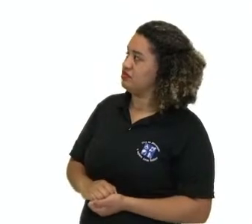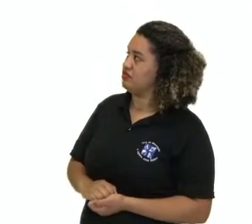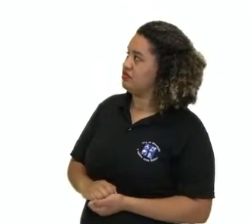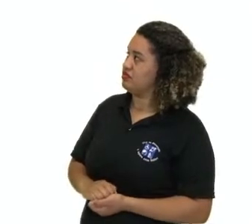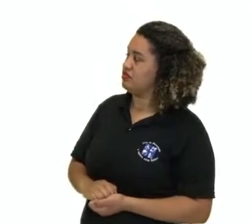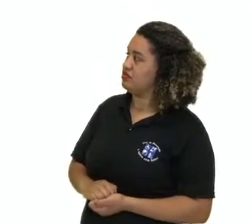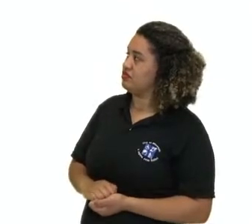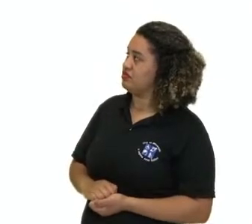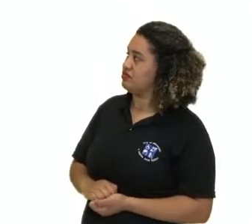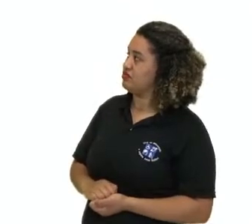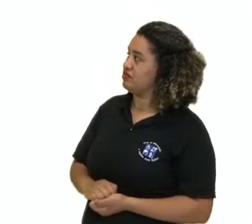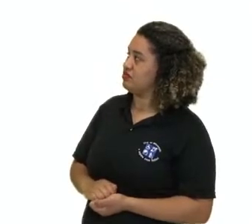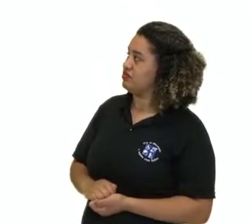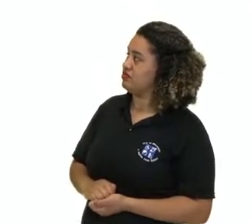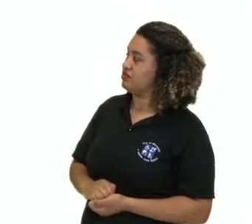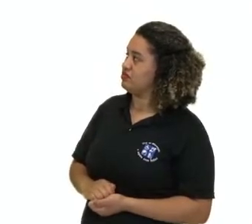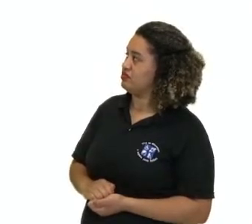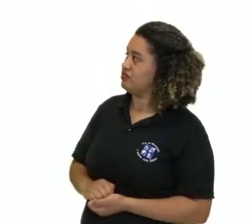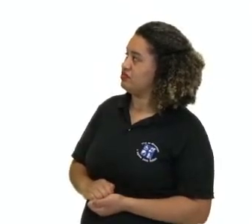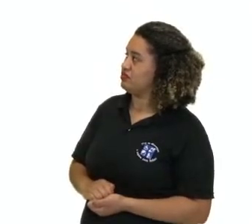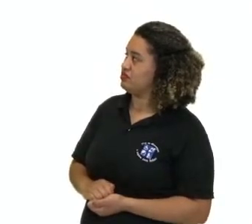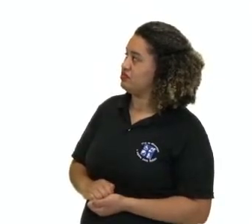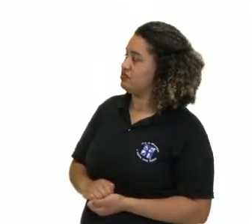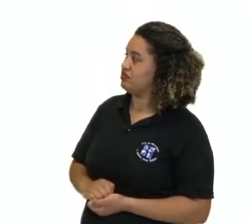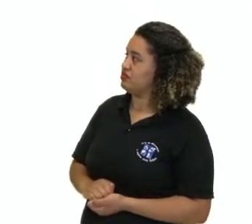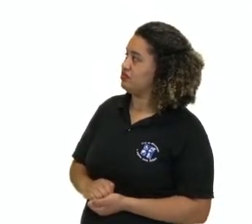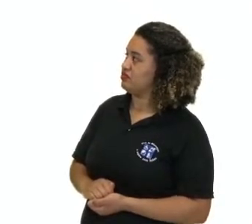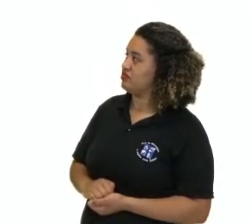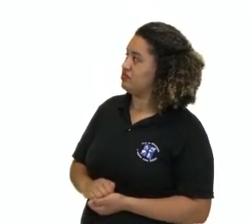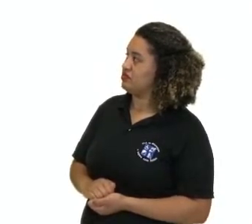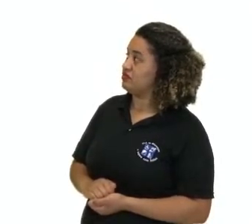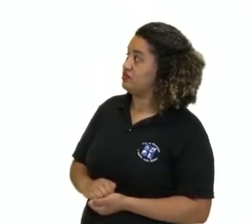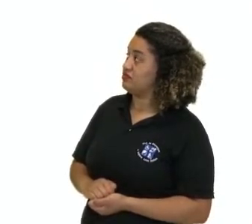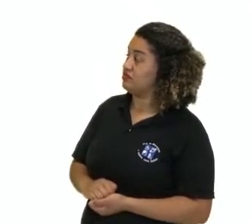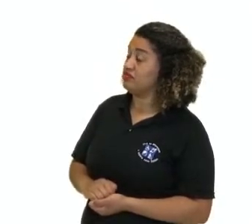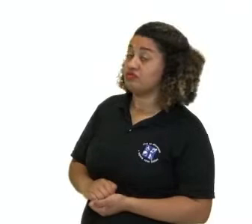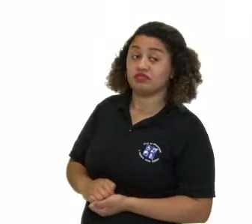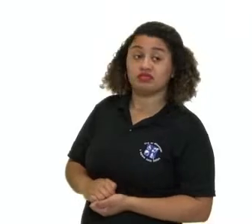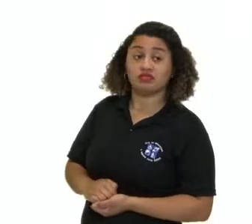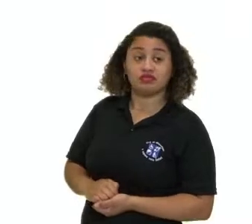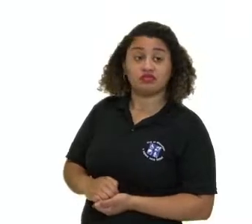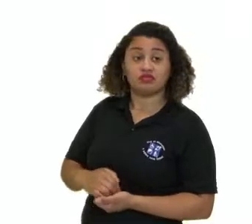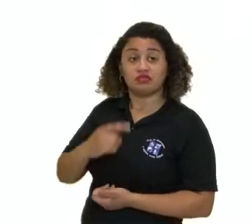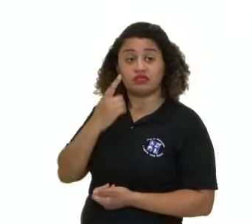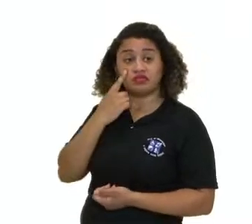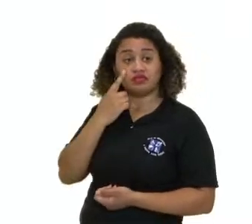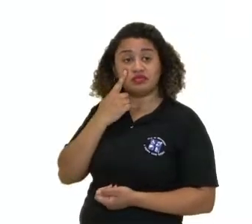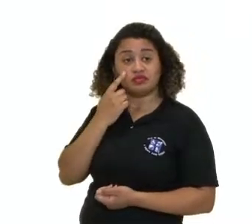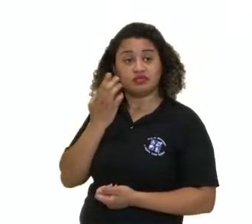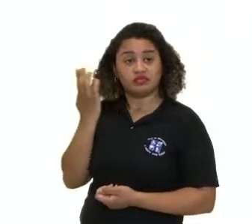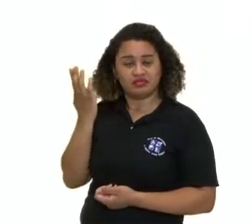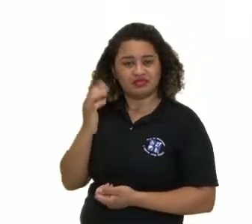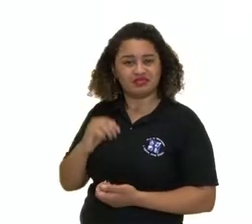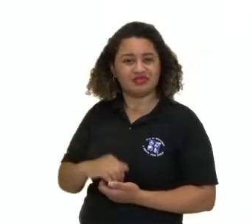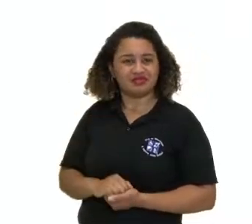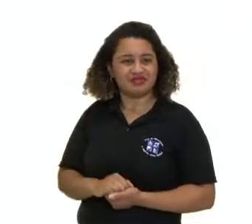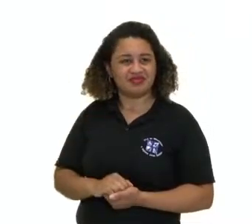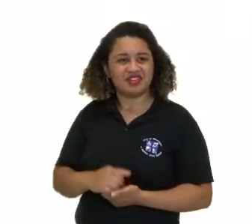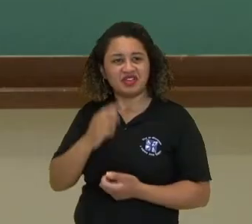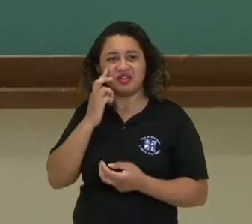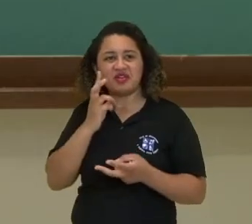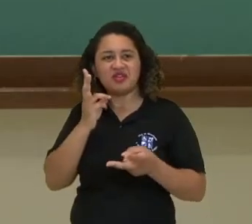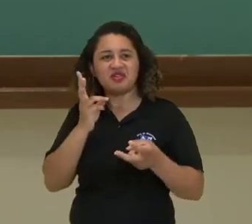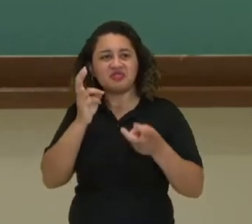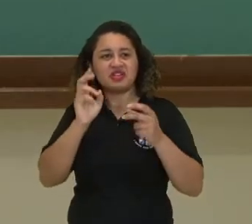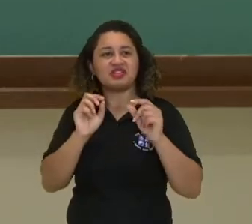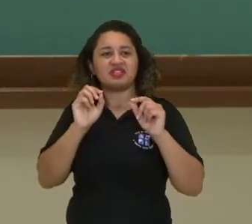cor que eu gosto. Ah, que pena, tá muito curto, o que eu faço agora? Empresta para mim. Olha que safada que a Mônica foi. Comprou